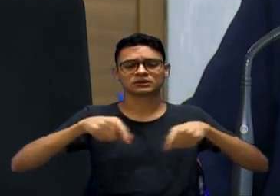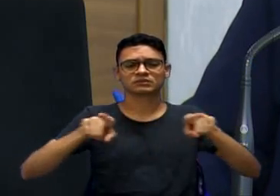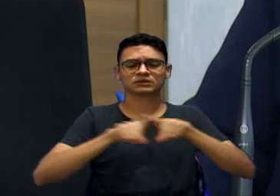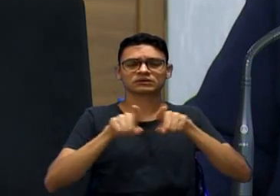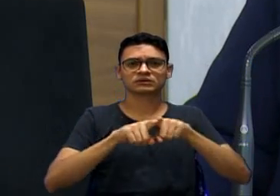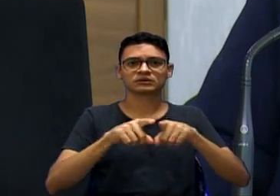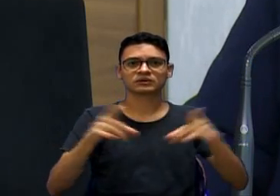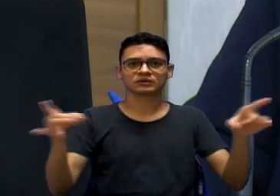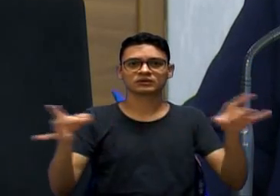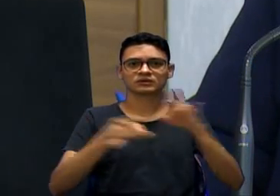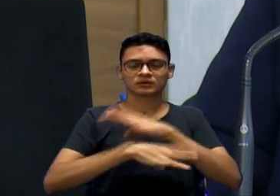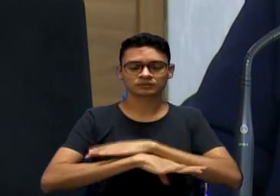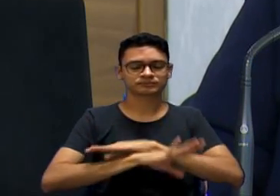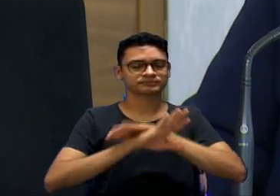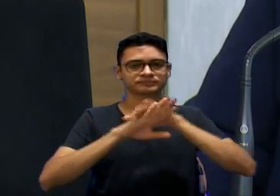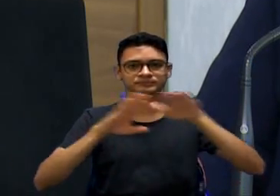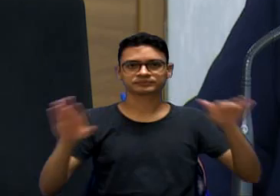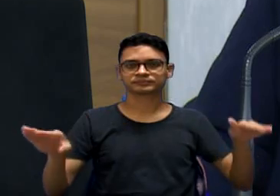votação.